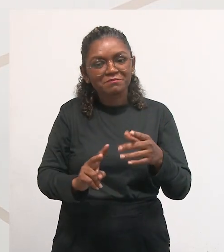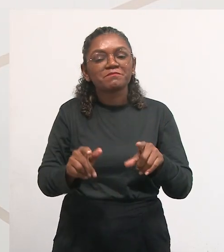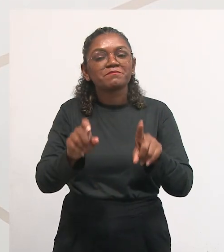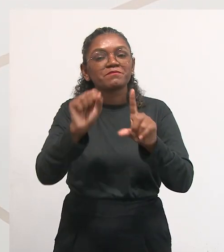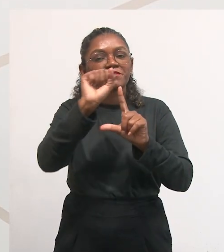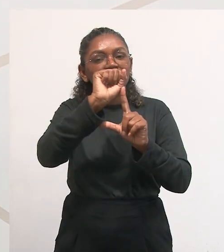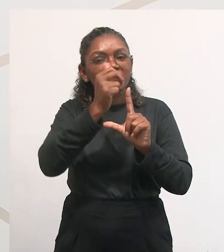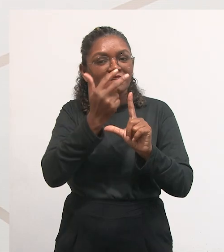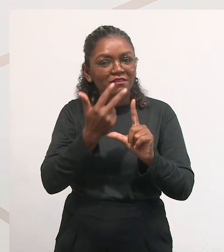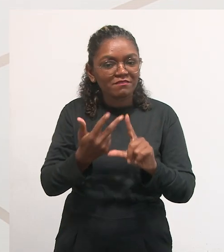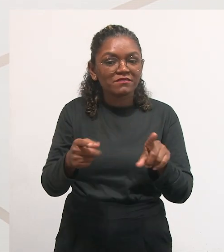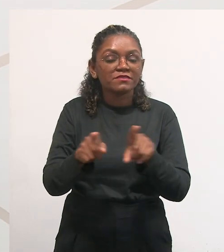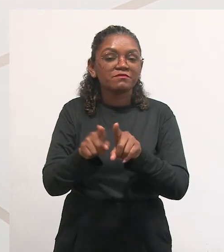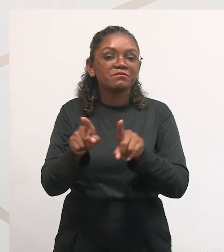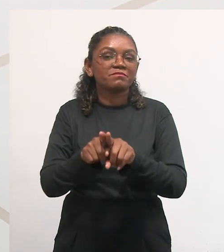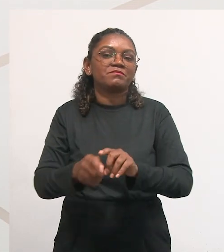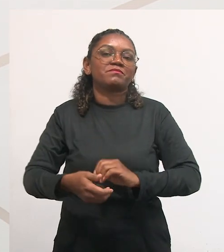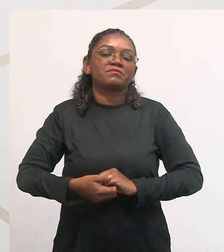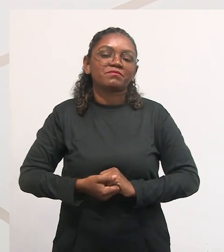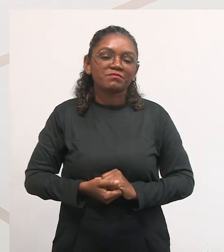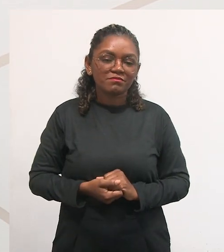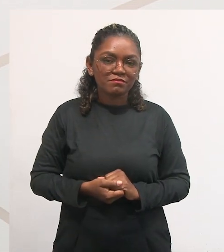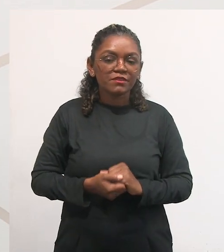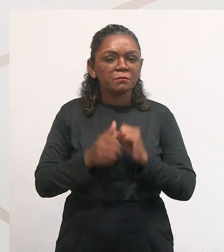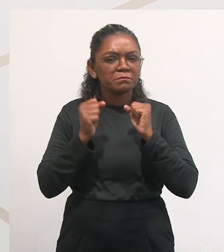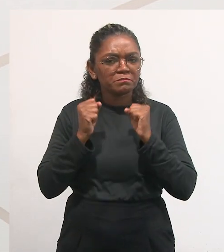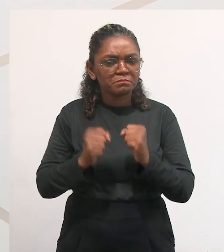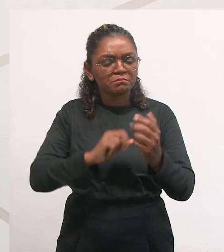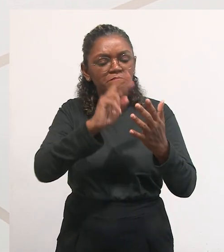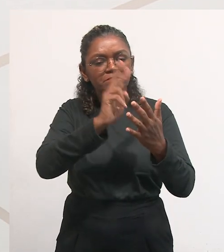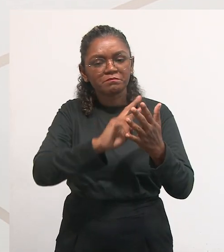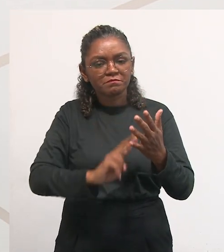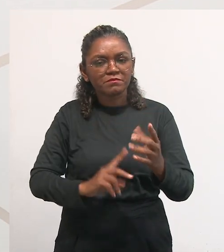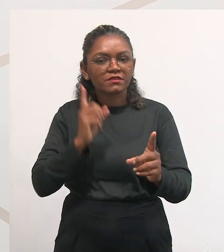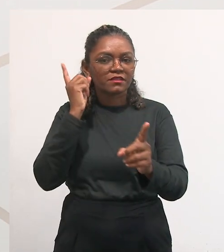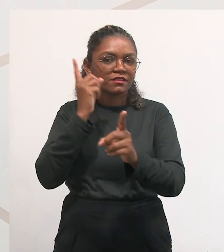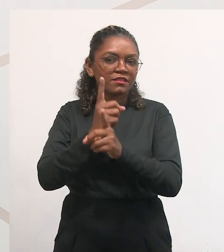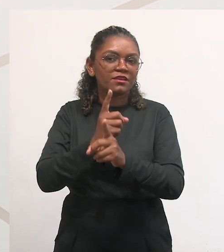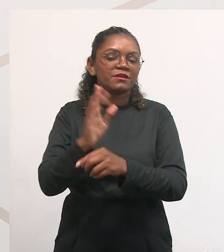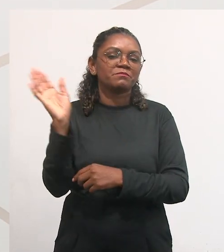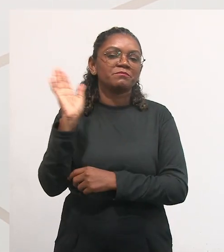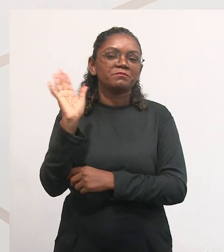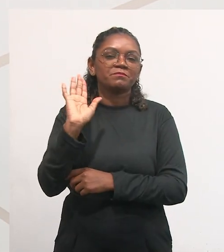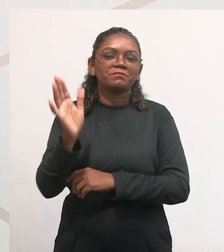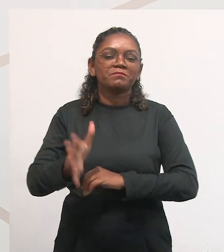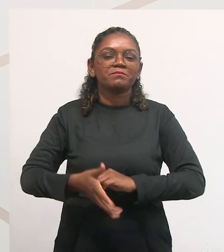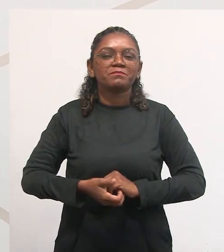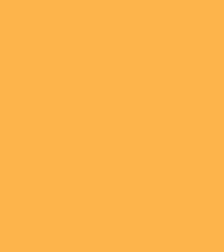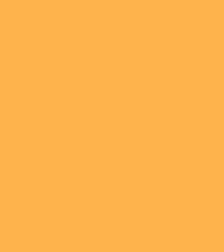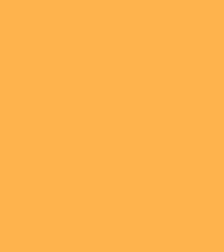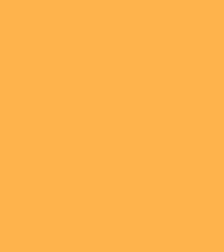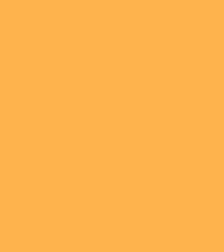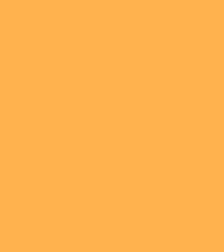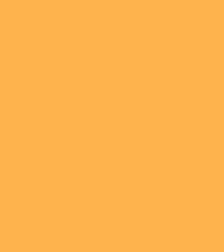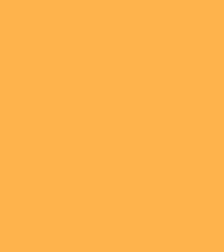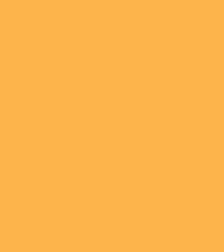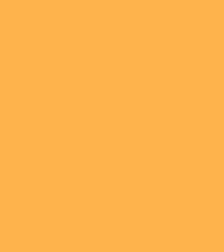os links da biblioteca também para leitura e aprofundamento. Até a próxima, bonanças!